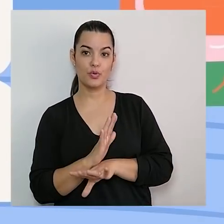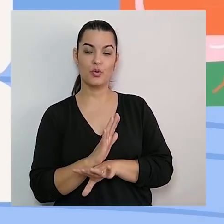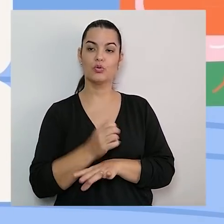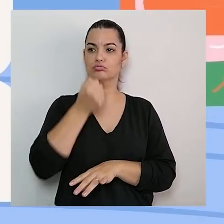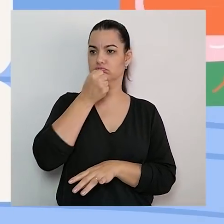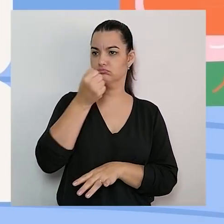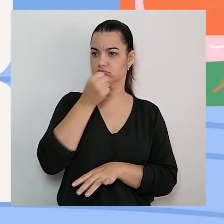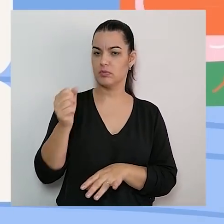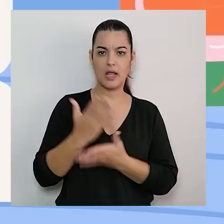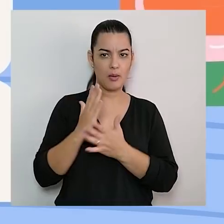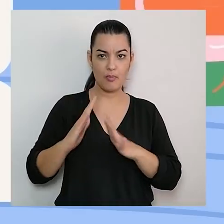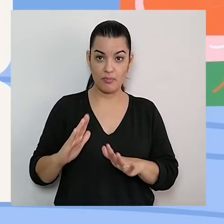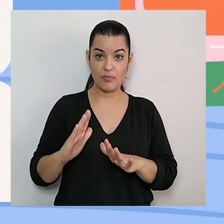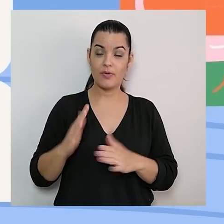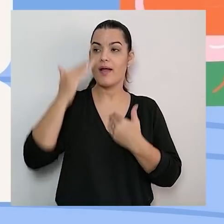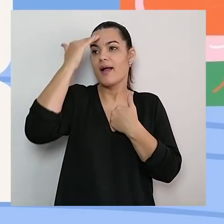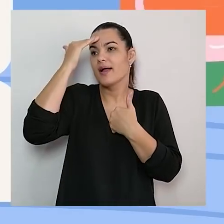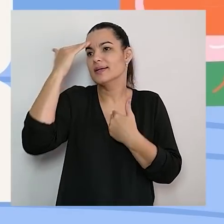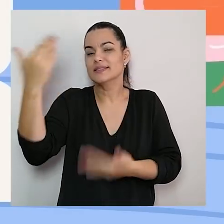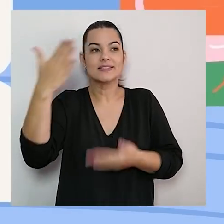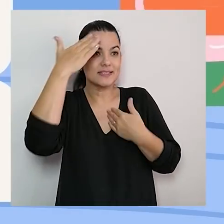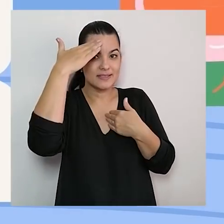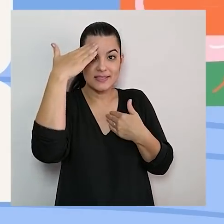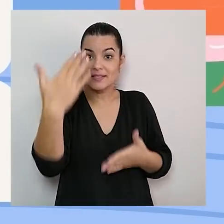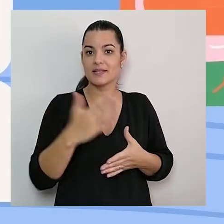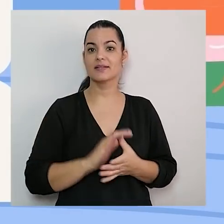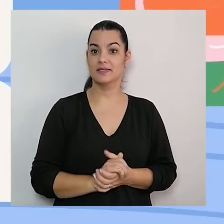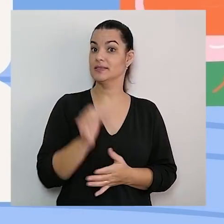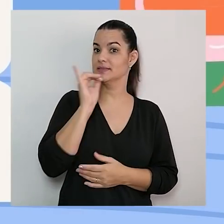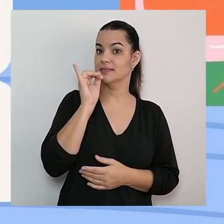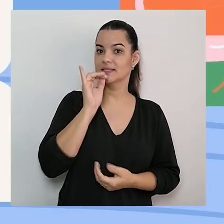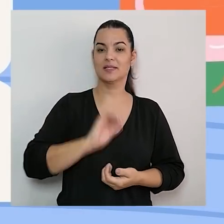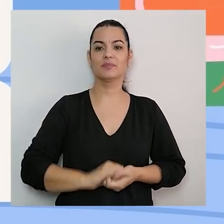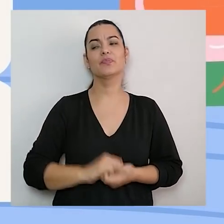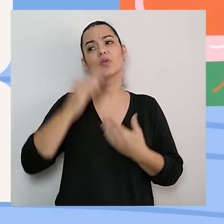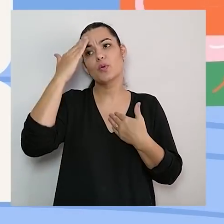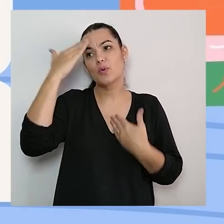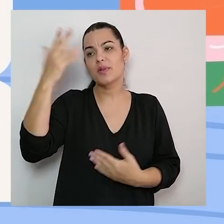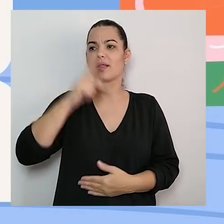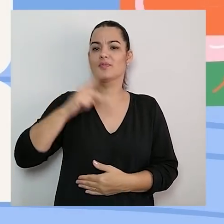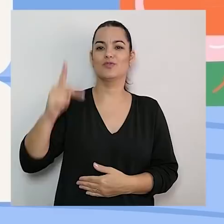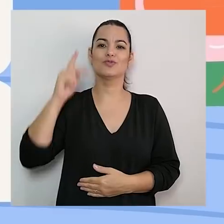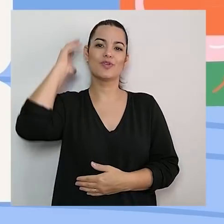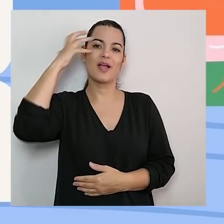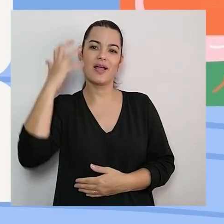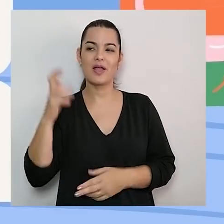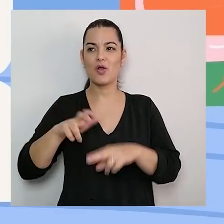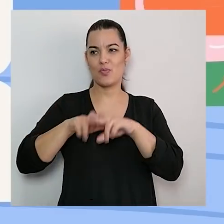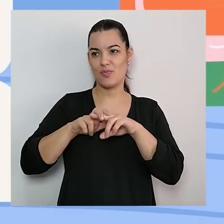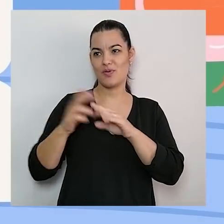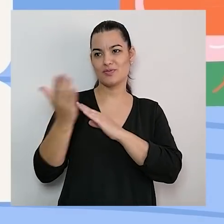Terminada a sua entrevista, você agradece os entrevistados. Por exemplo, obrigada, professora Raquel, por